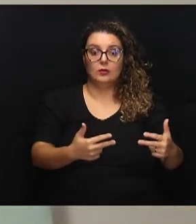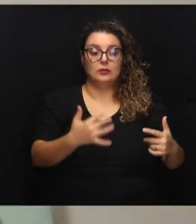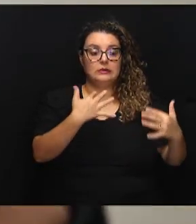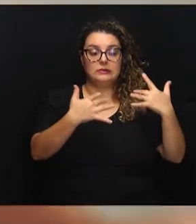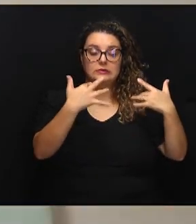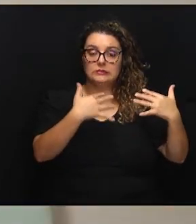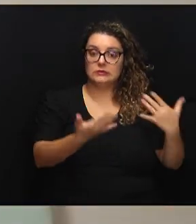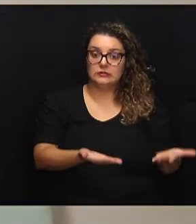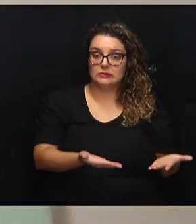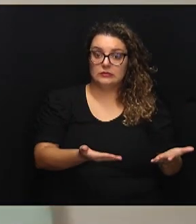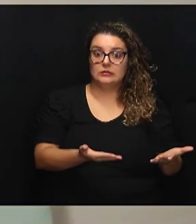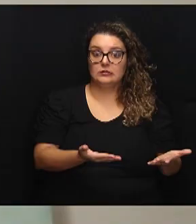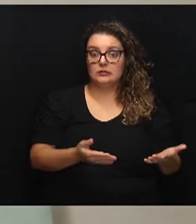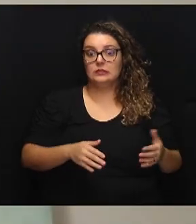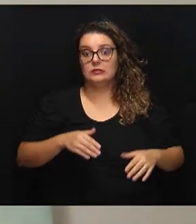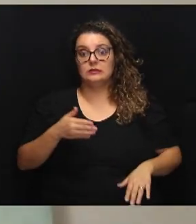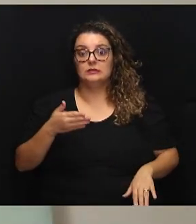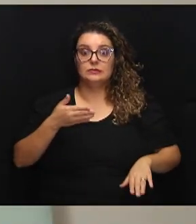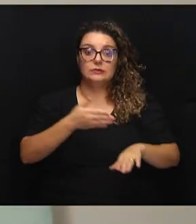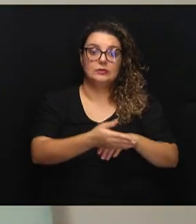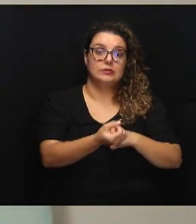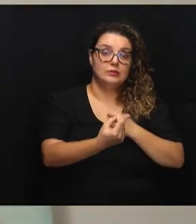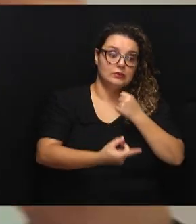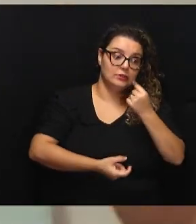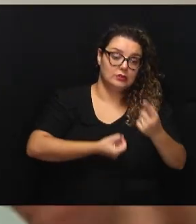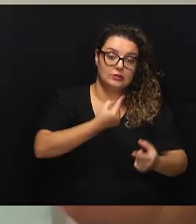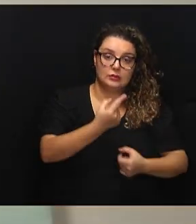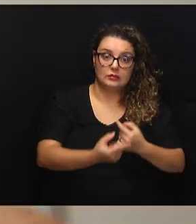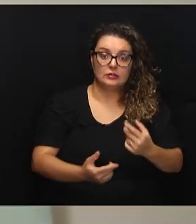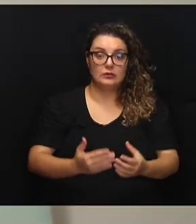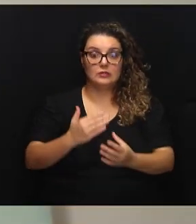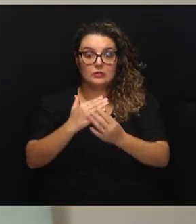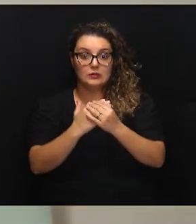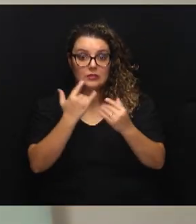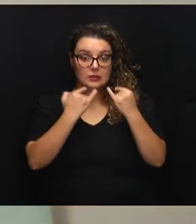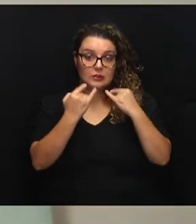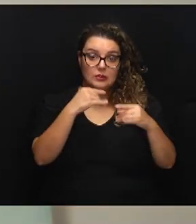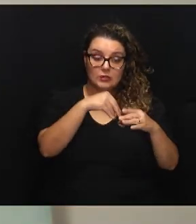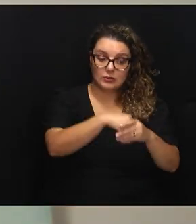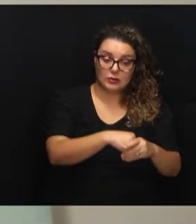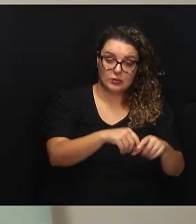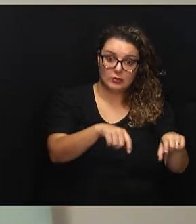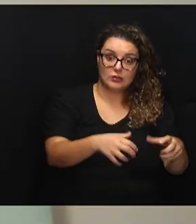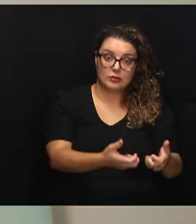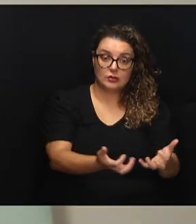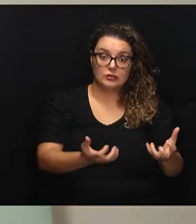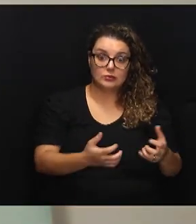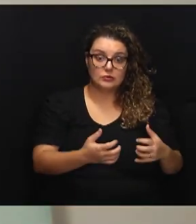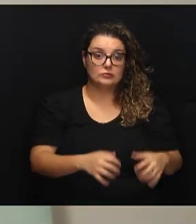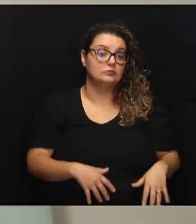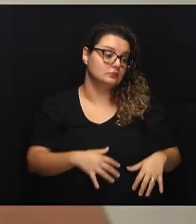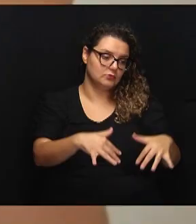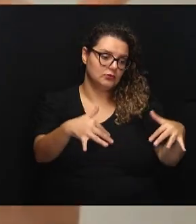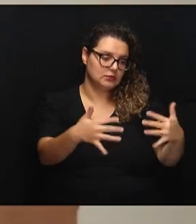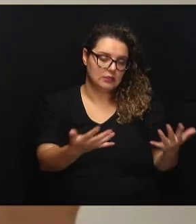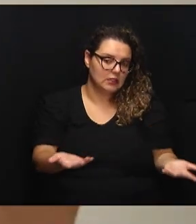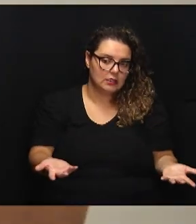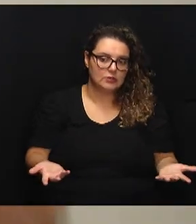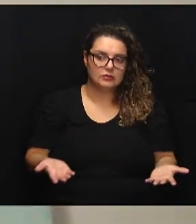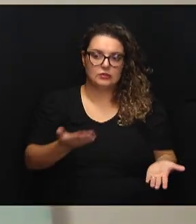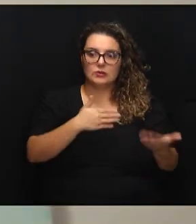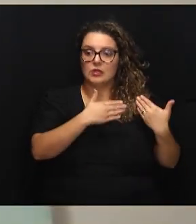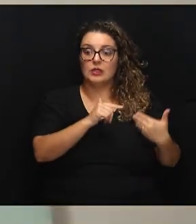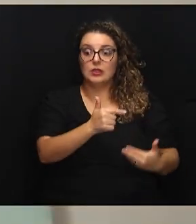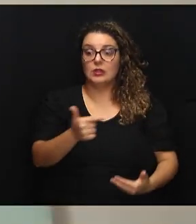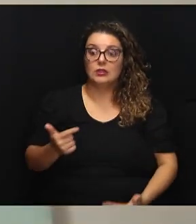repente você vai comer uma pipoca, você vai ter uma lanchonete muito atrativa dentro do estádio, né, que antigamente